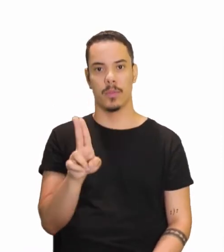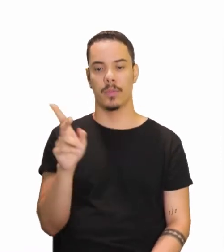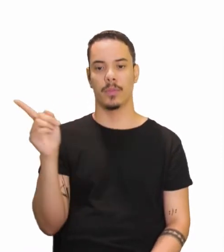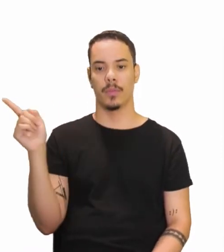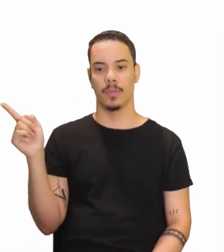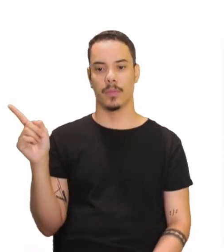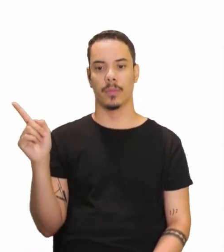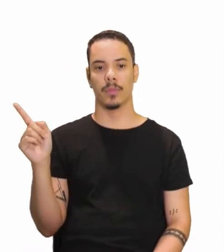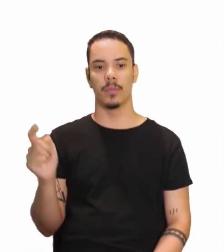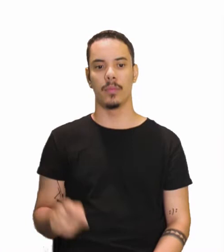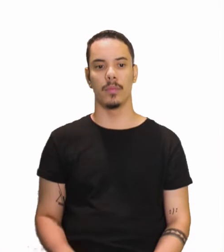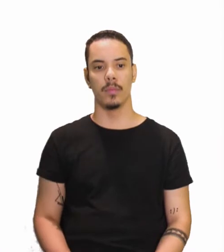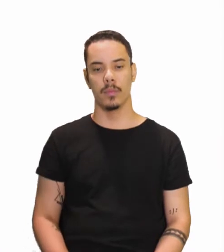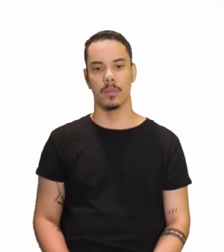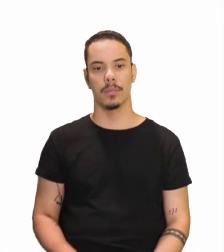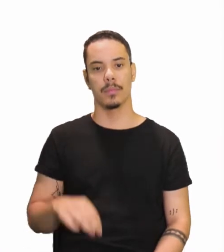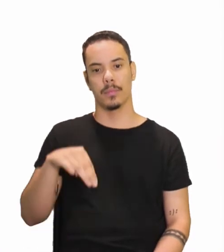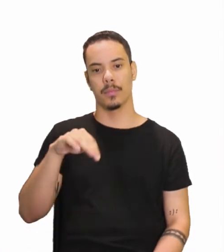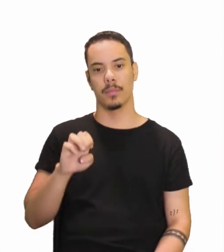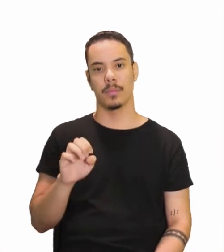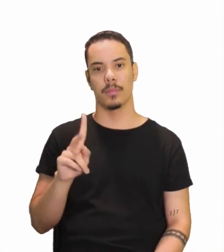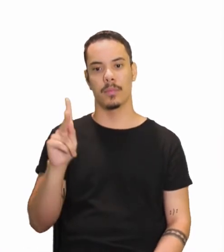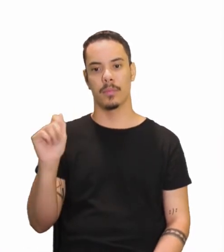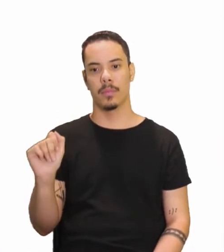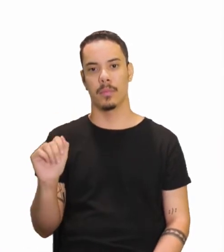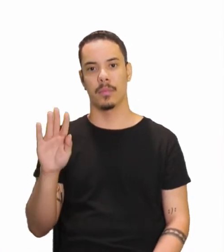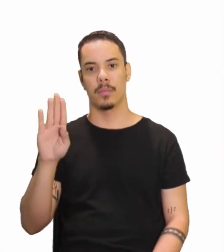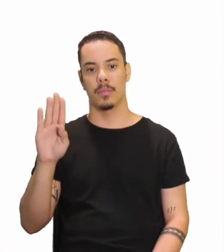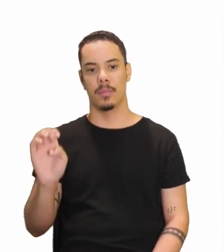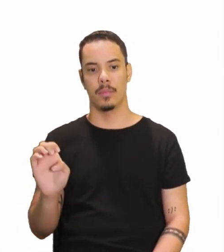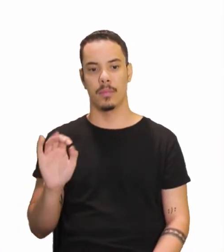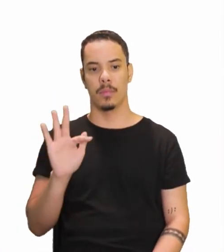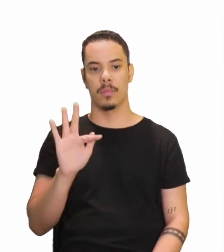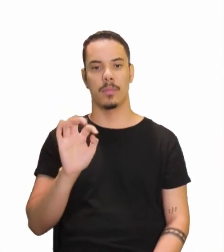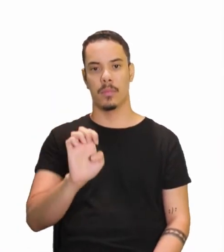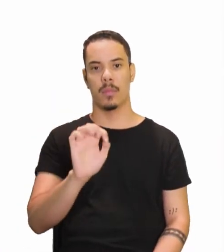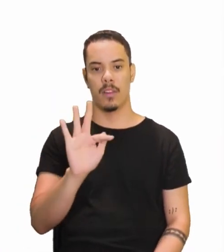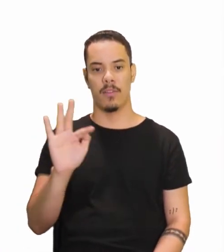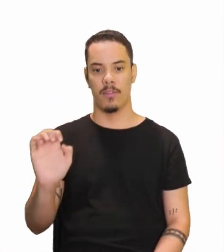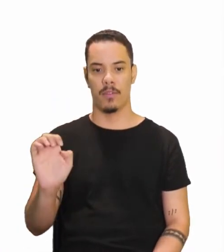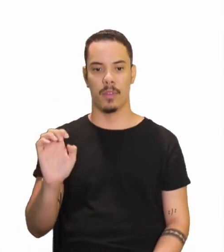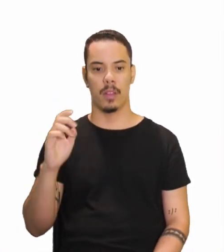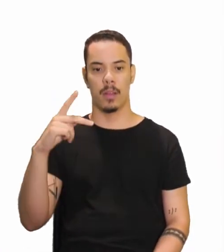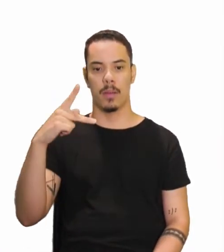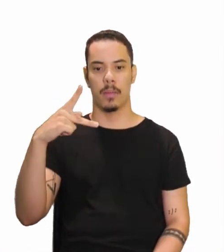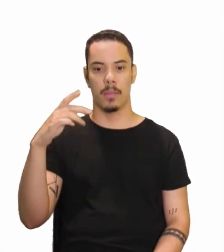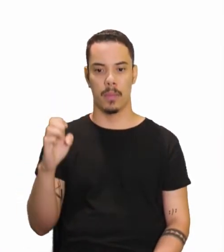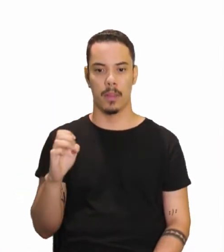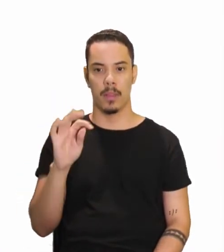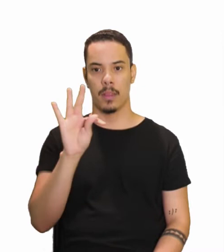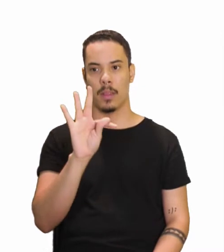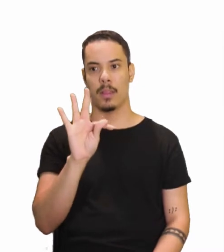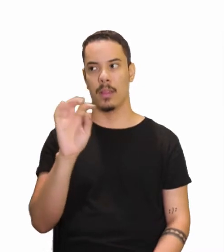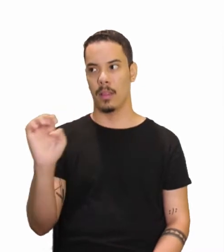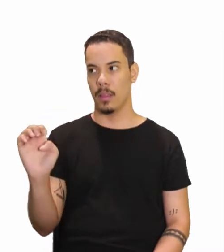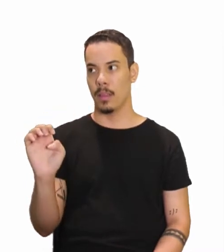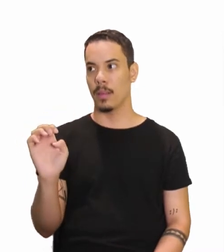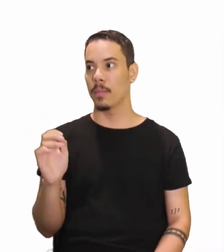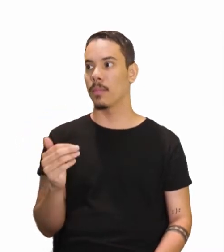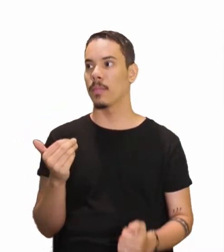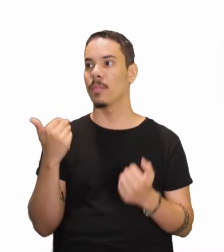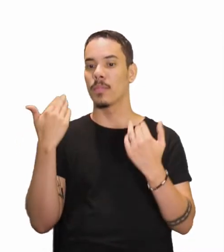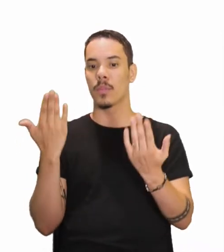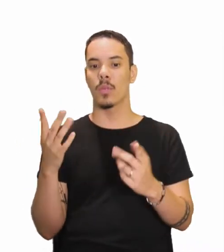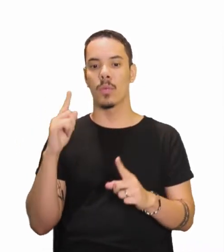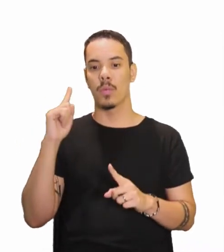consoantes. M, K, B, F, P, T. Então, qual é o obstáculo